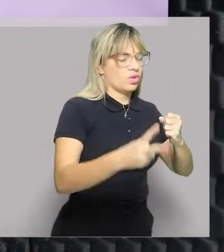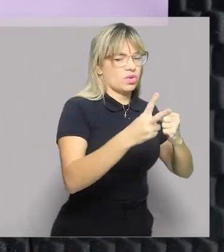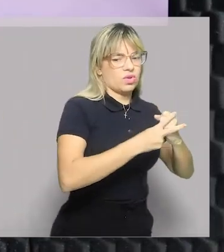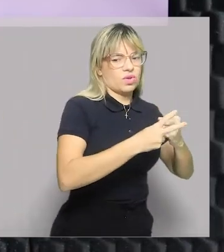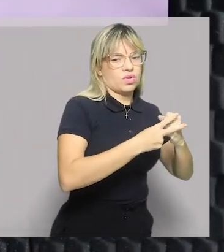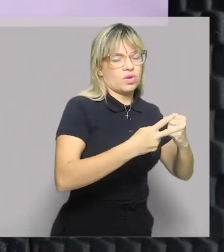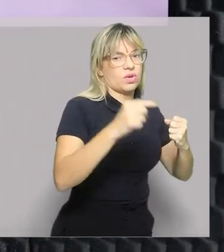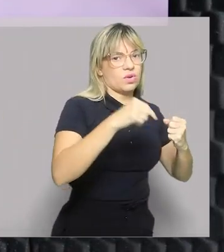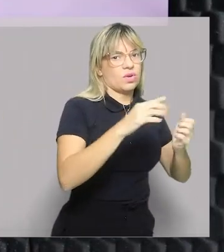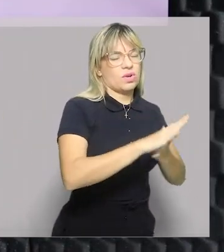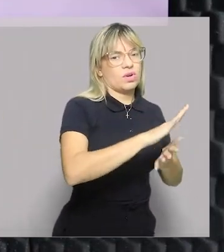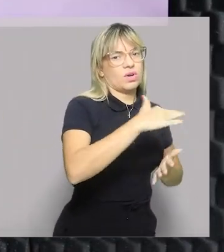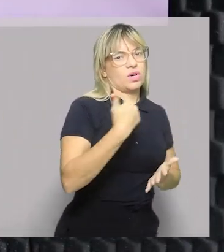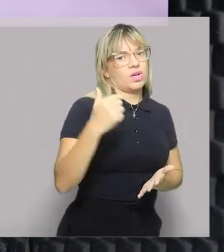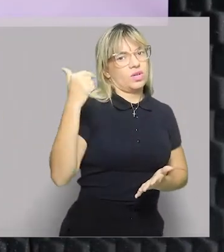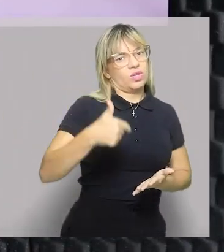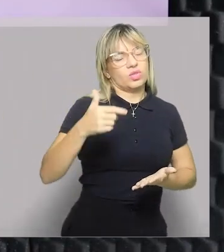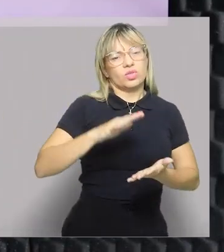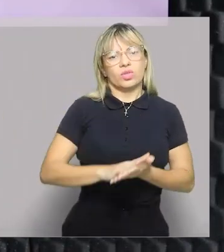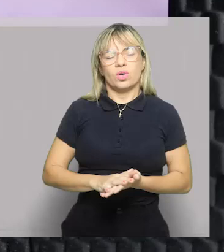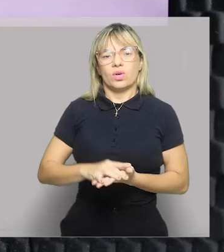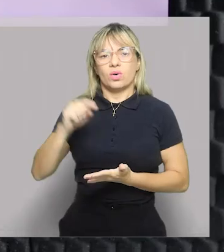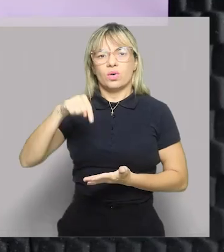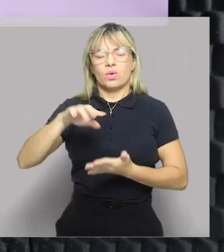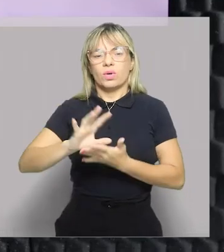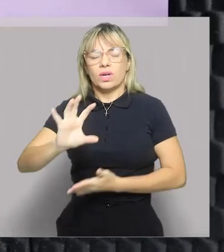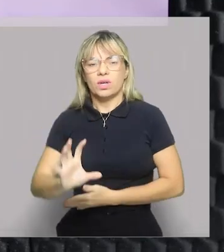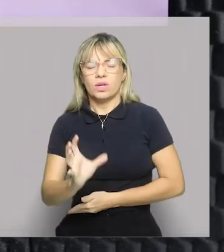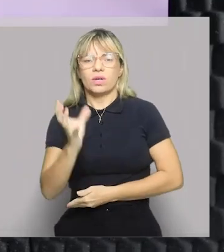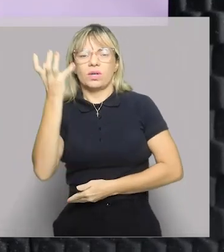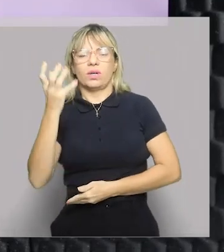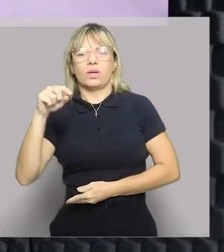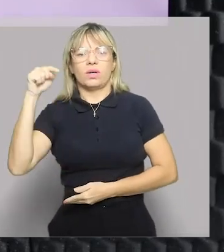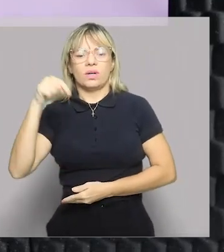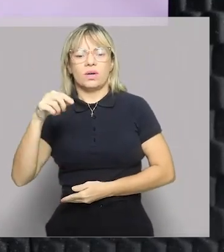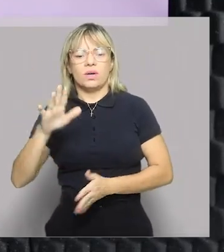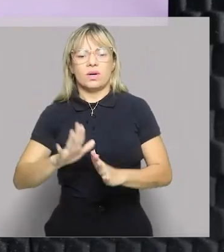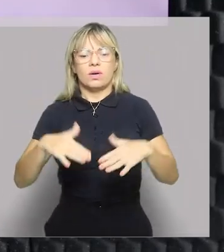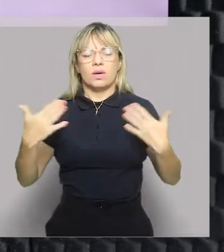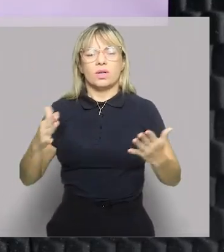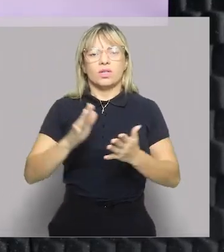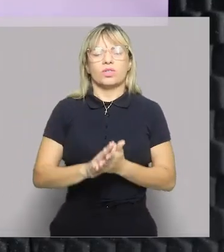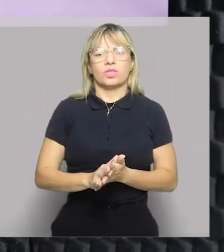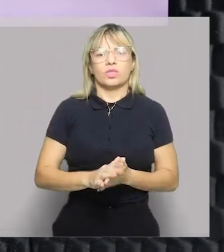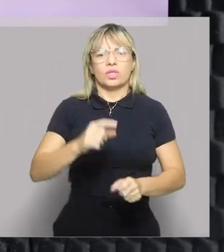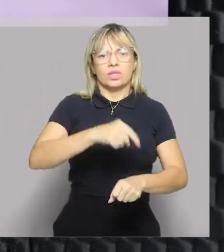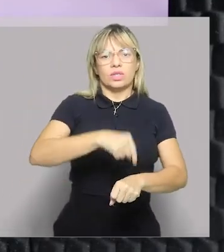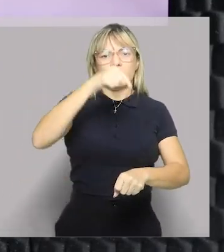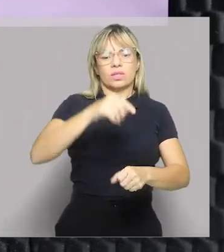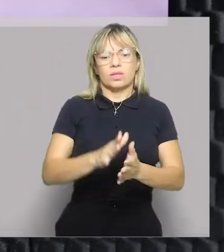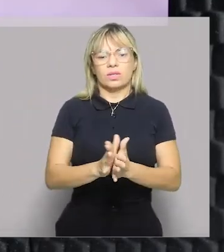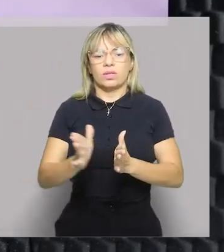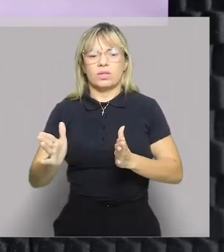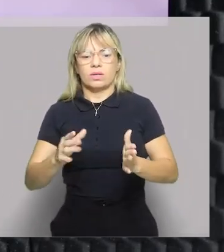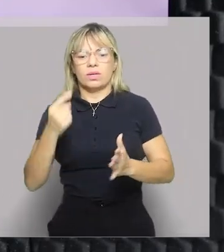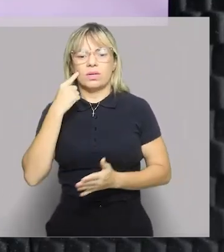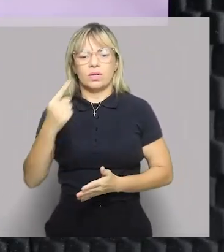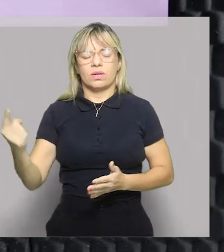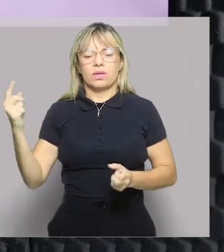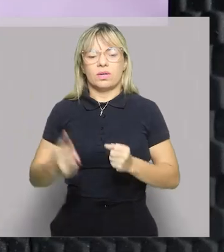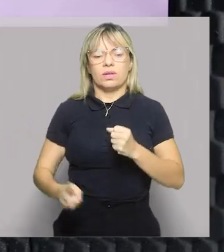apenas para indicar uma circunstância, no caso, uma circunstância de tempo. Então, estamos diante de um